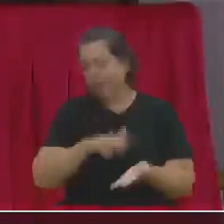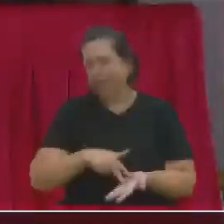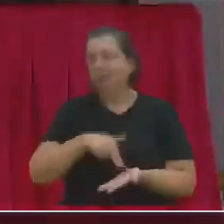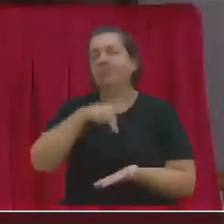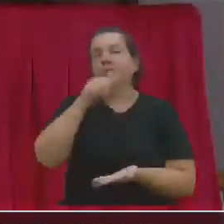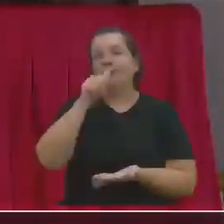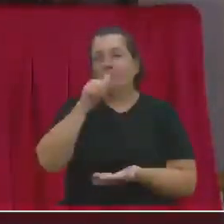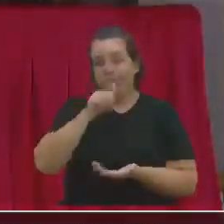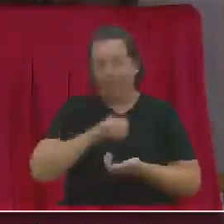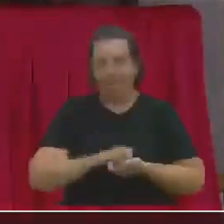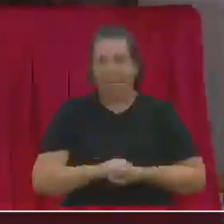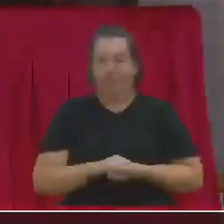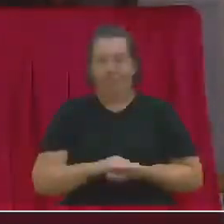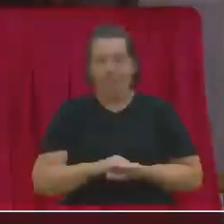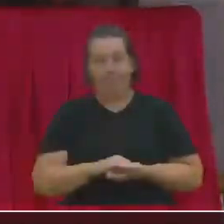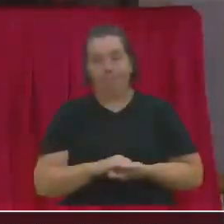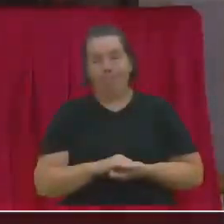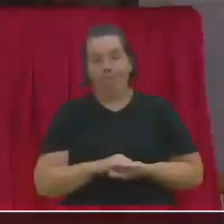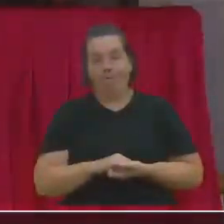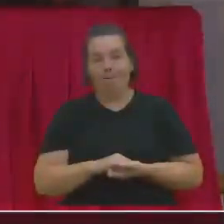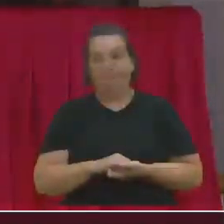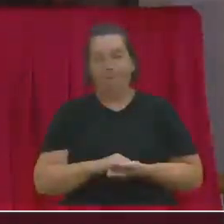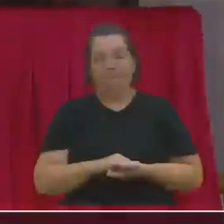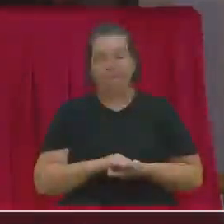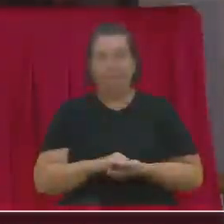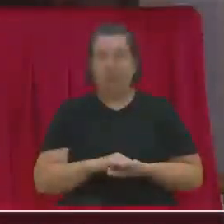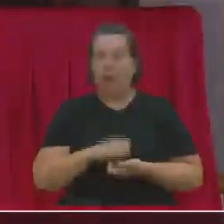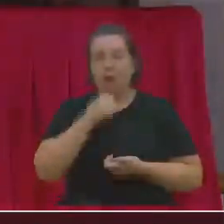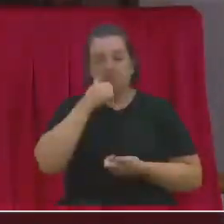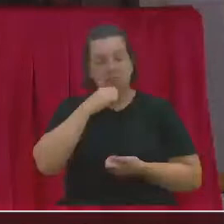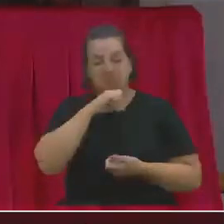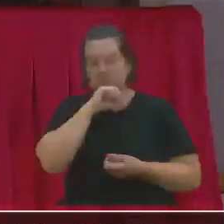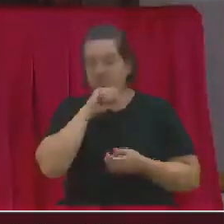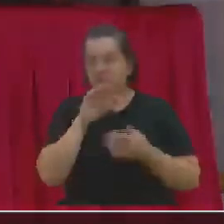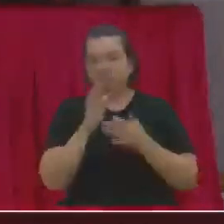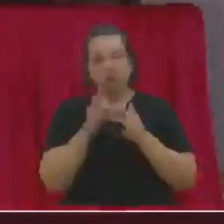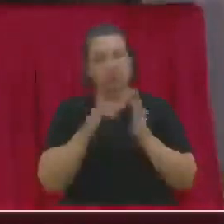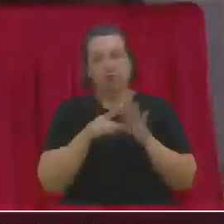Jesus ressuscitado, nem a mãe de Jesus.